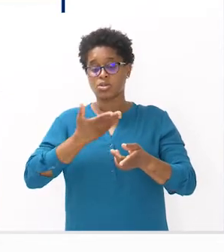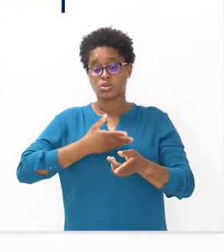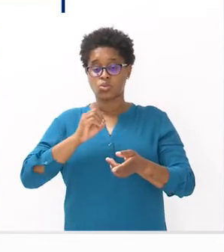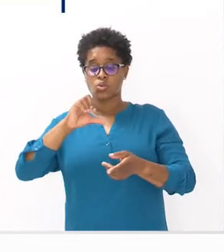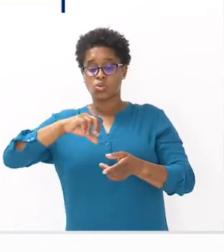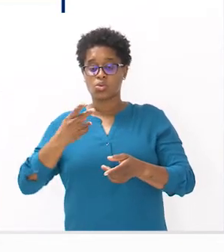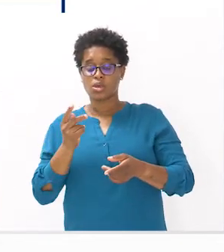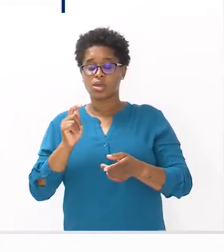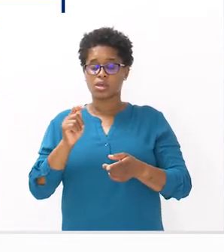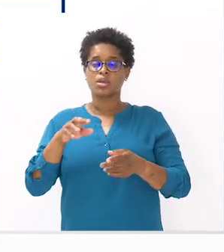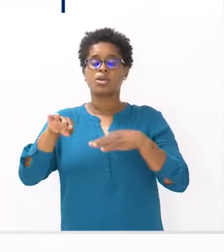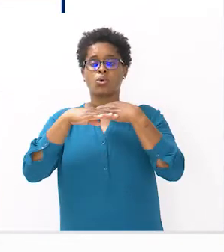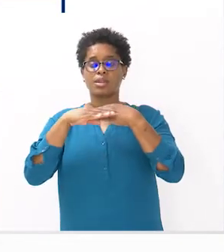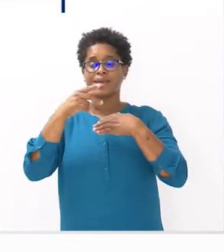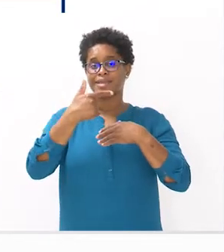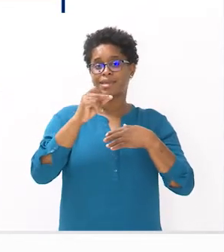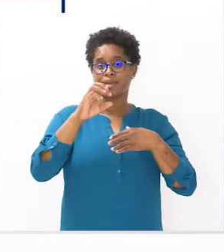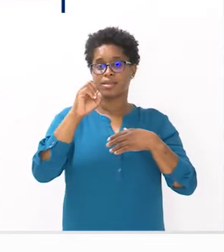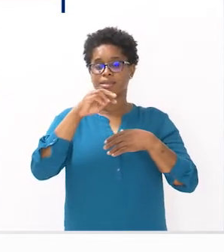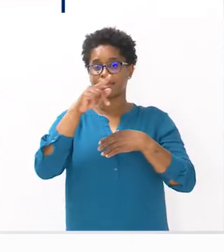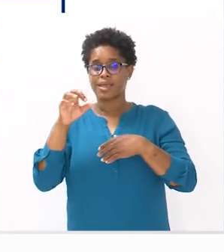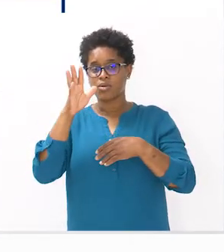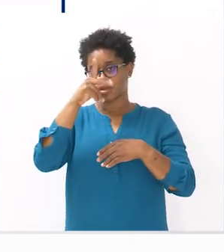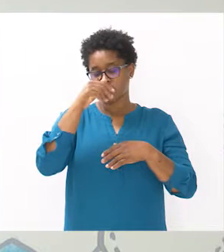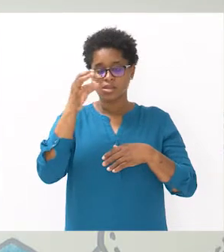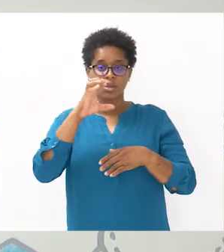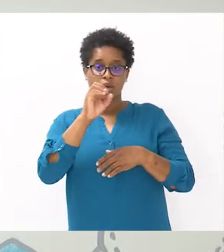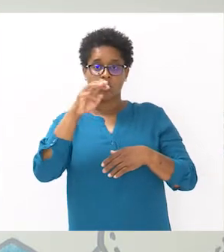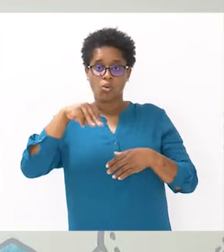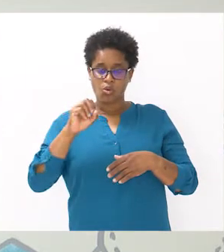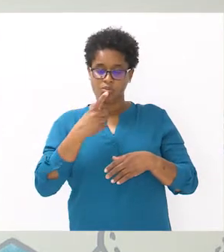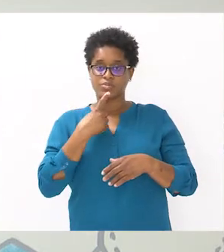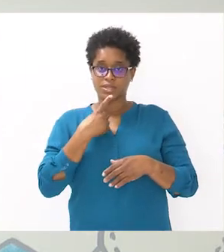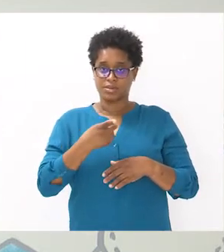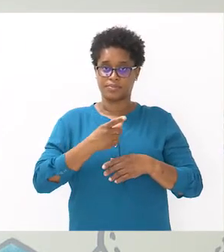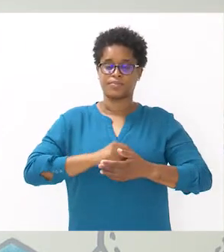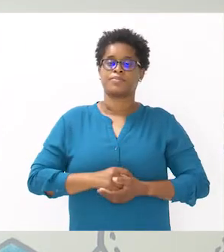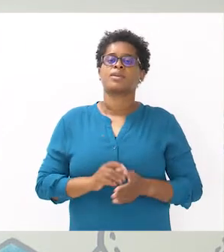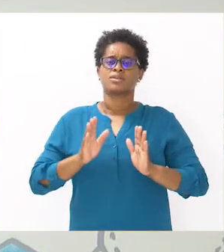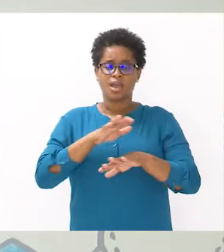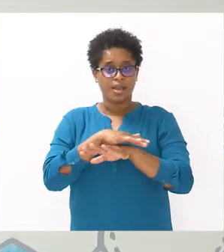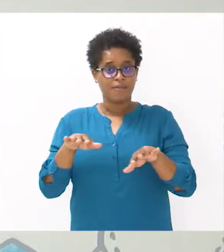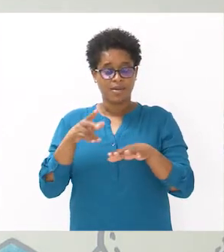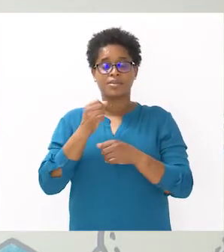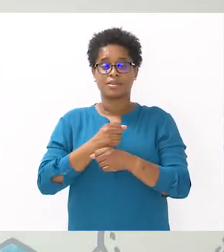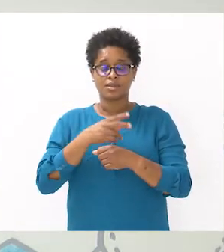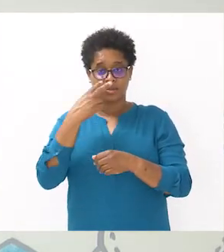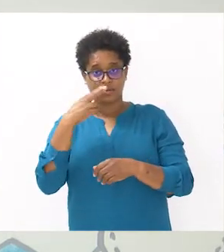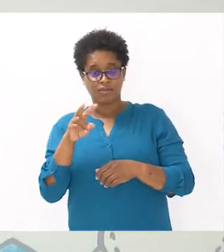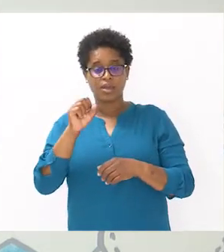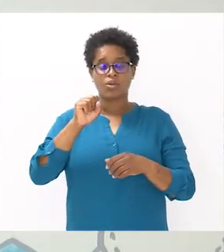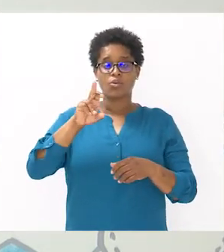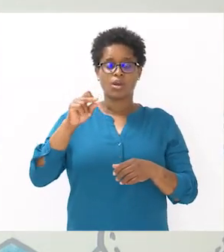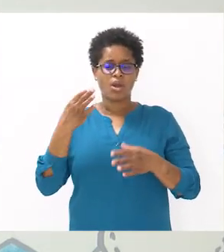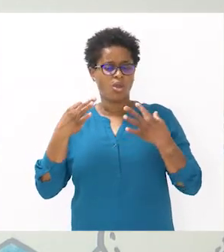igualdade tão triste como. Certo? Então já acabamos de ver o grau